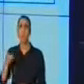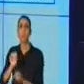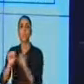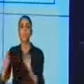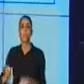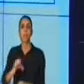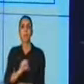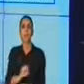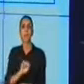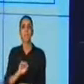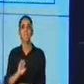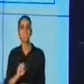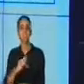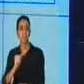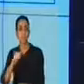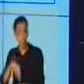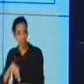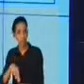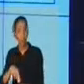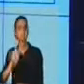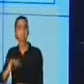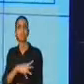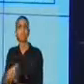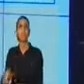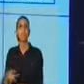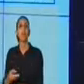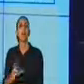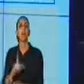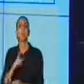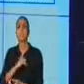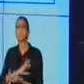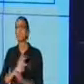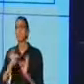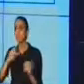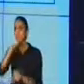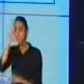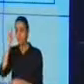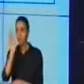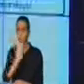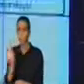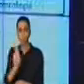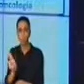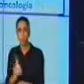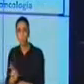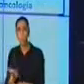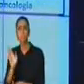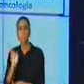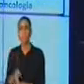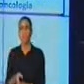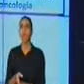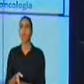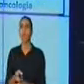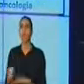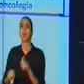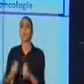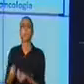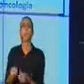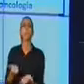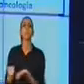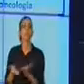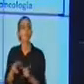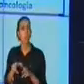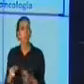nós controlamos todas as pessoas que fazem tratamento de câncer. Está presente em quase 5 mil municípios já